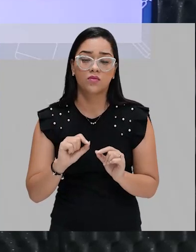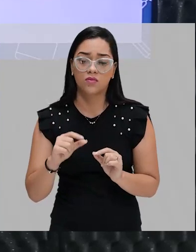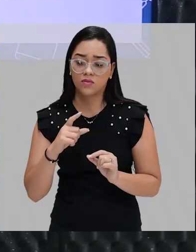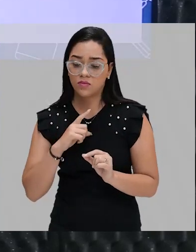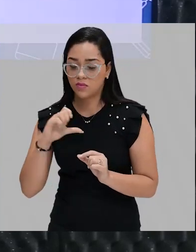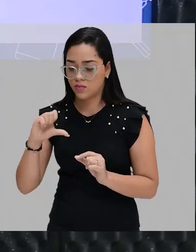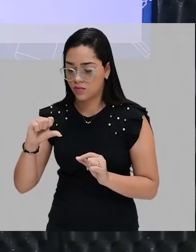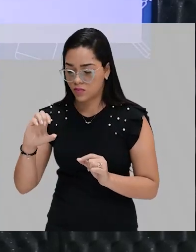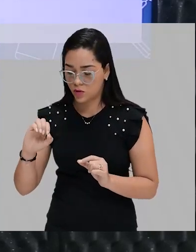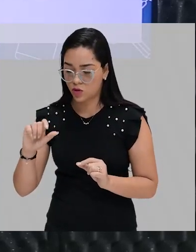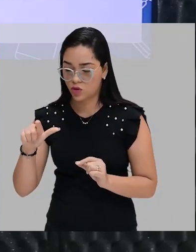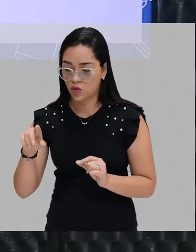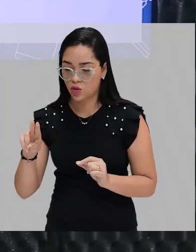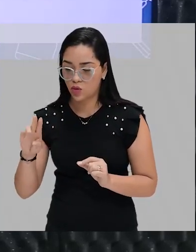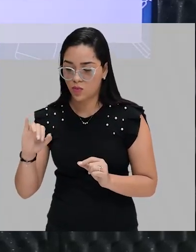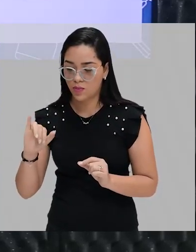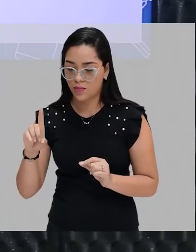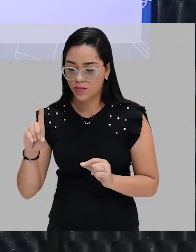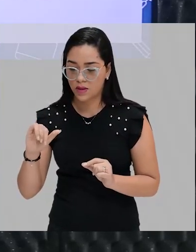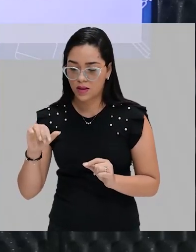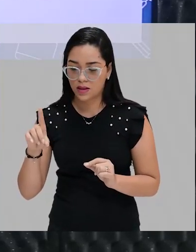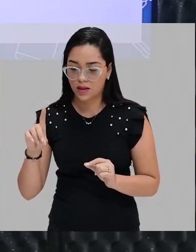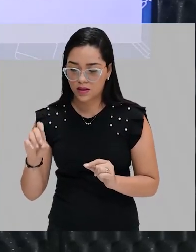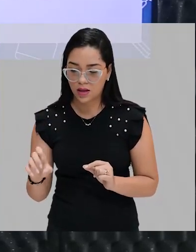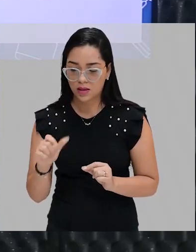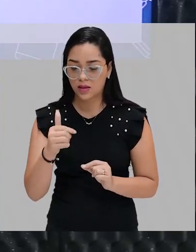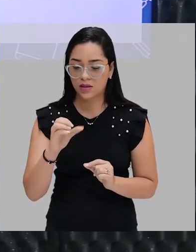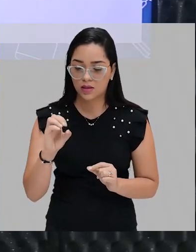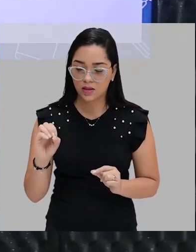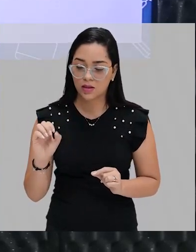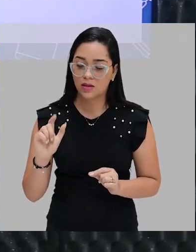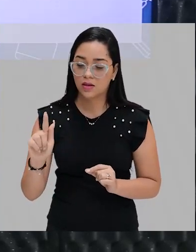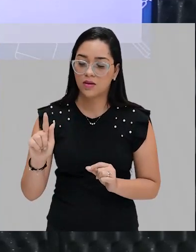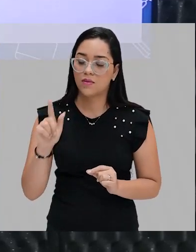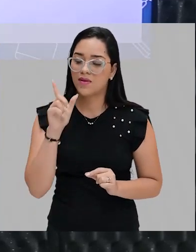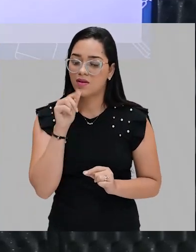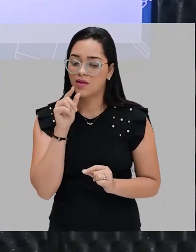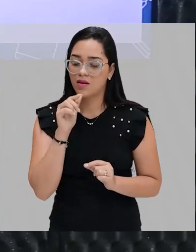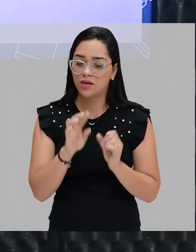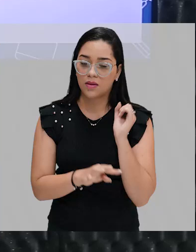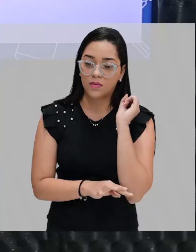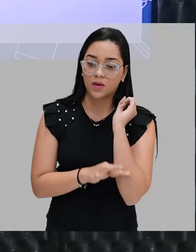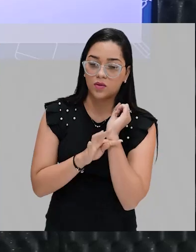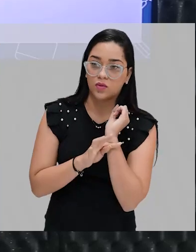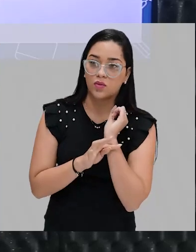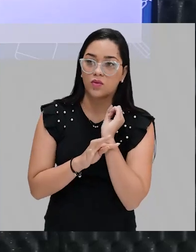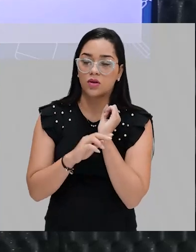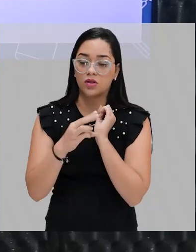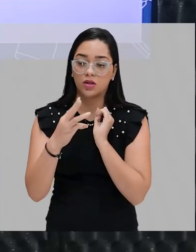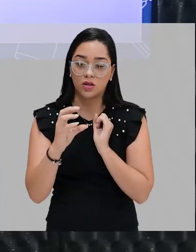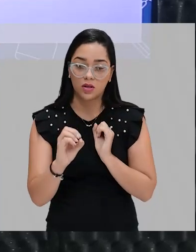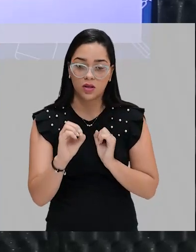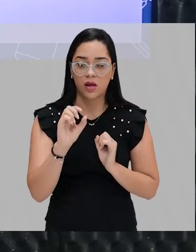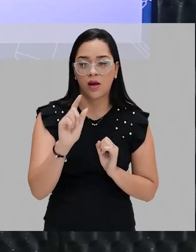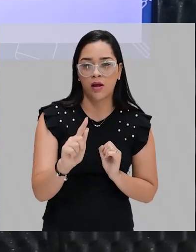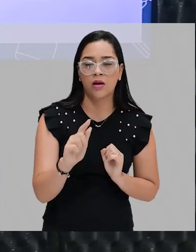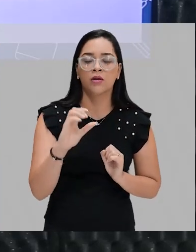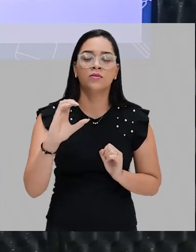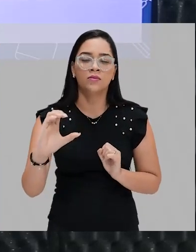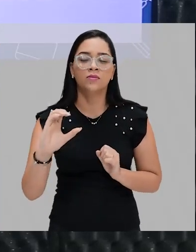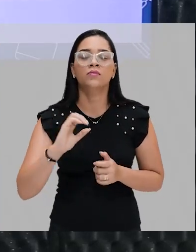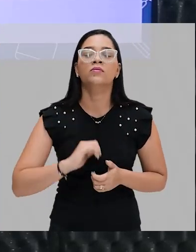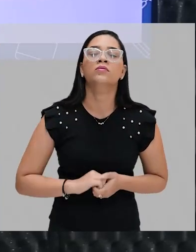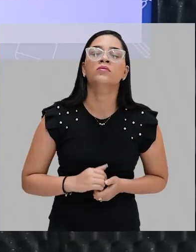certa solubilidade em 100 gramas de água a uma temperatura, por exemplo, de 30 graus Celsius.